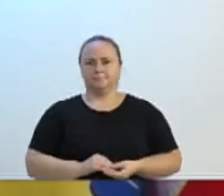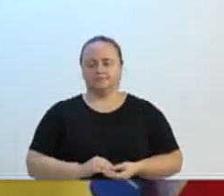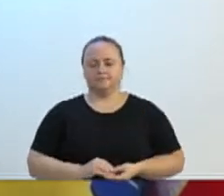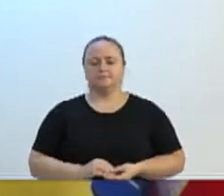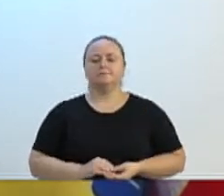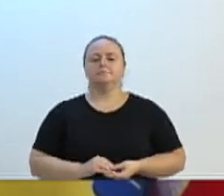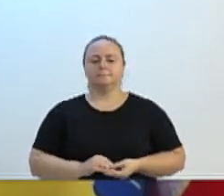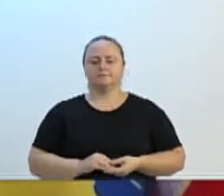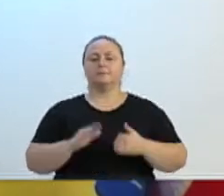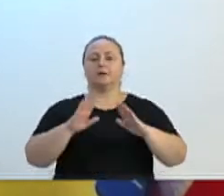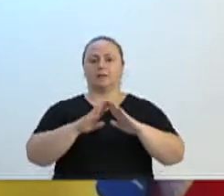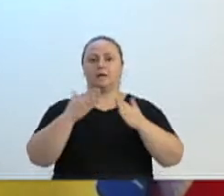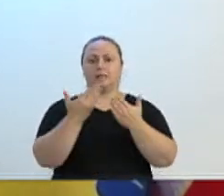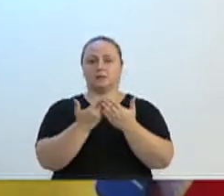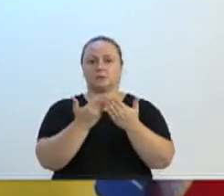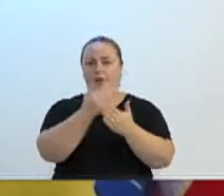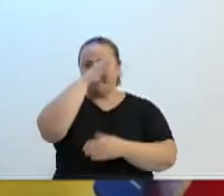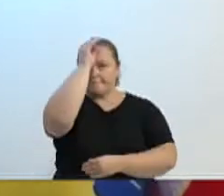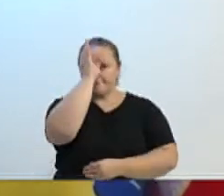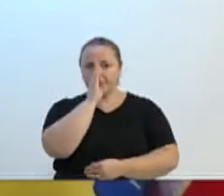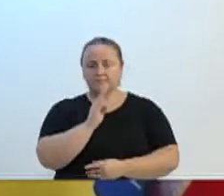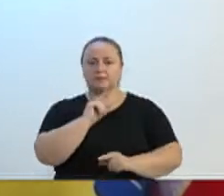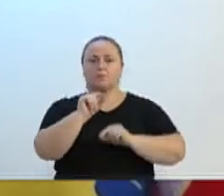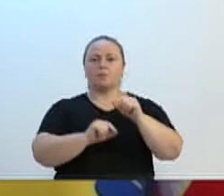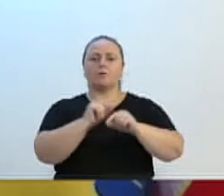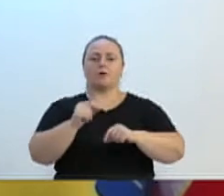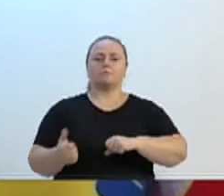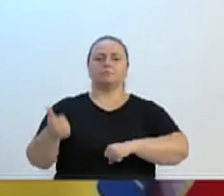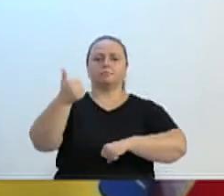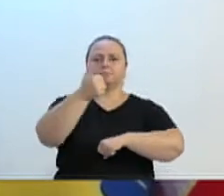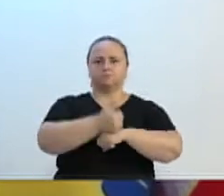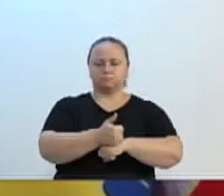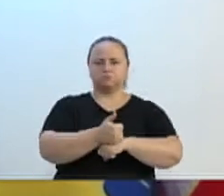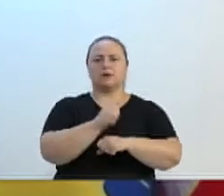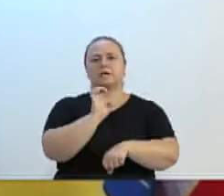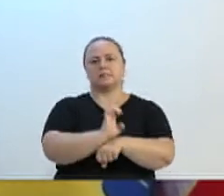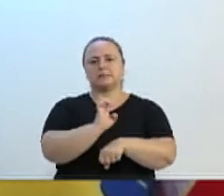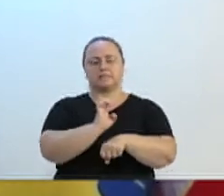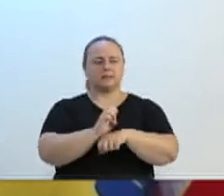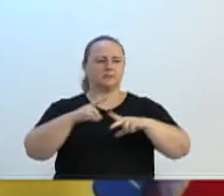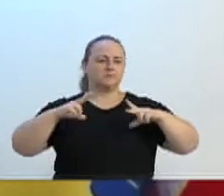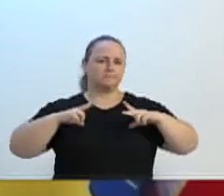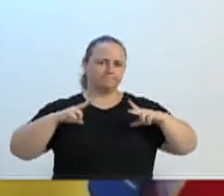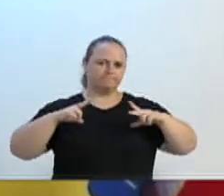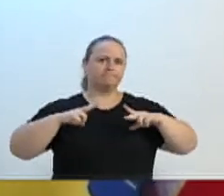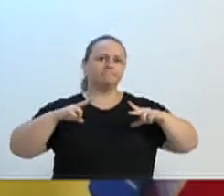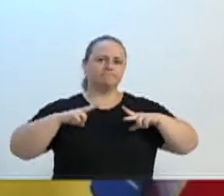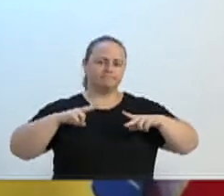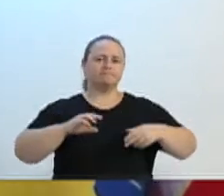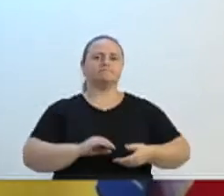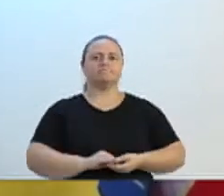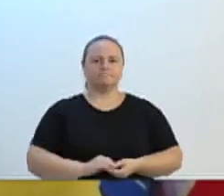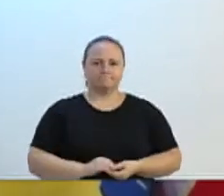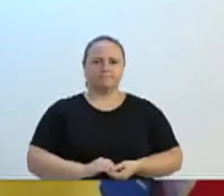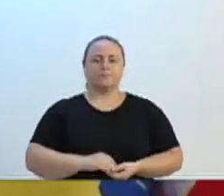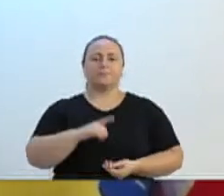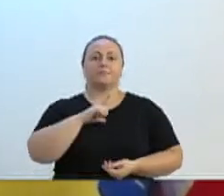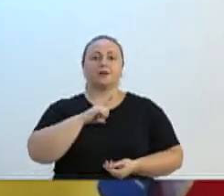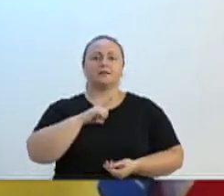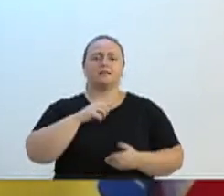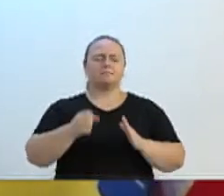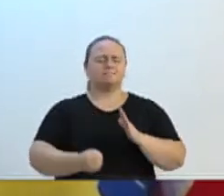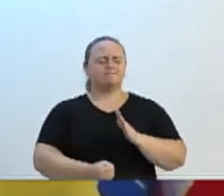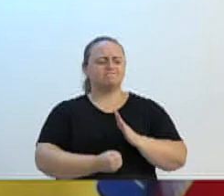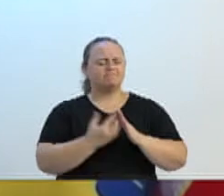As escolas no Brasil fazem o papel do Estado, as escolas privadas. São milhares de escolas privadas